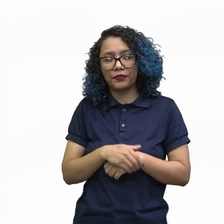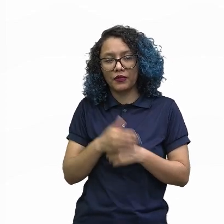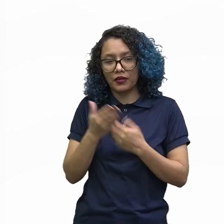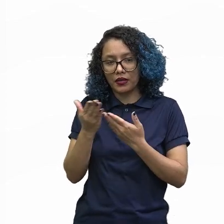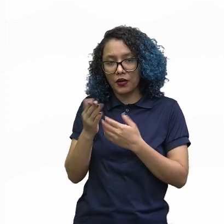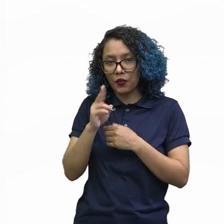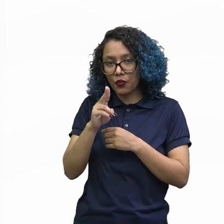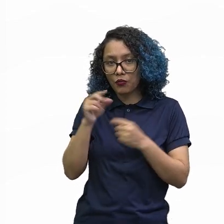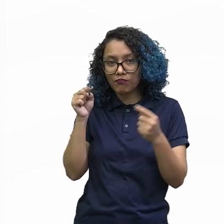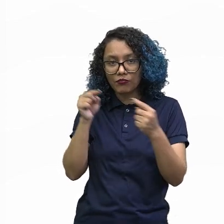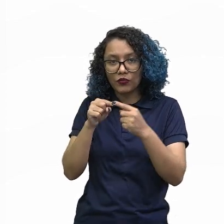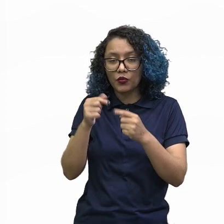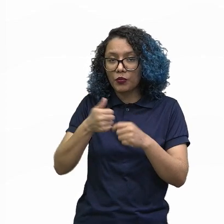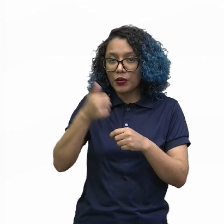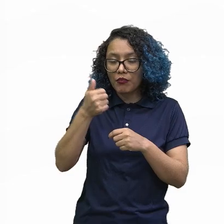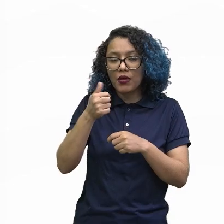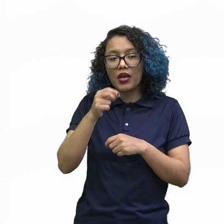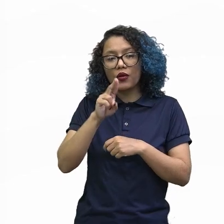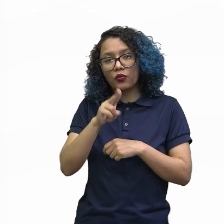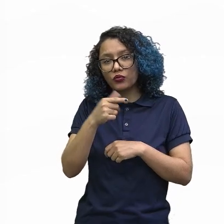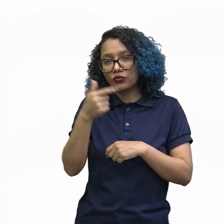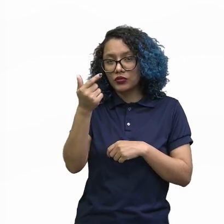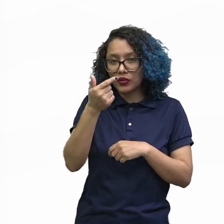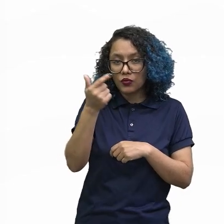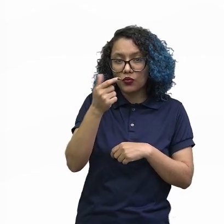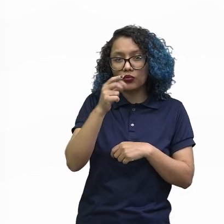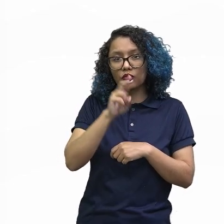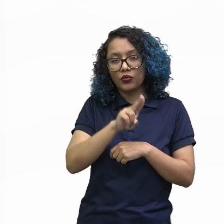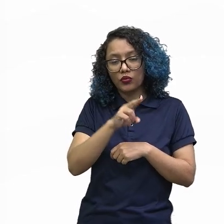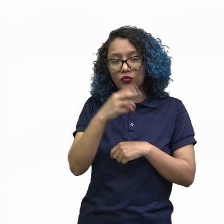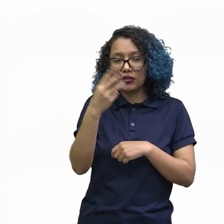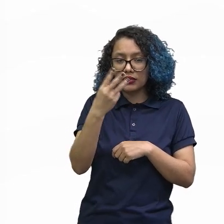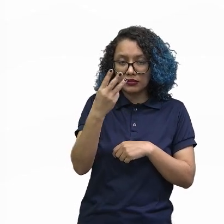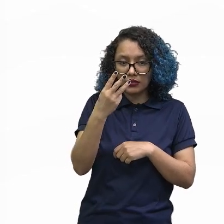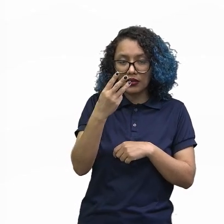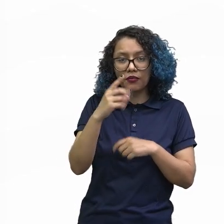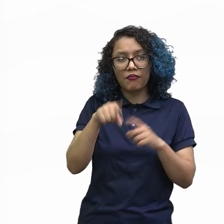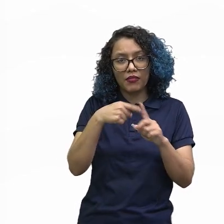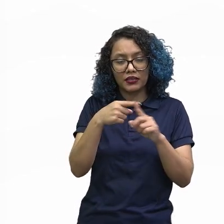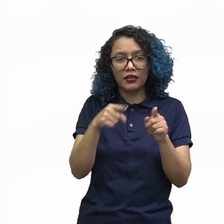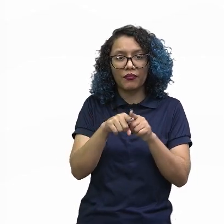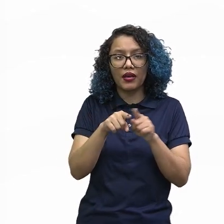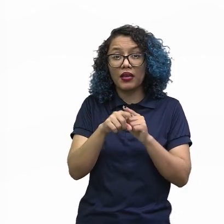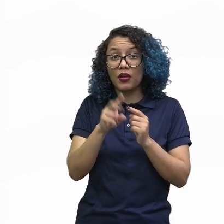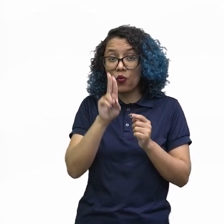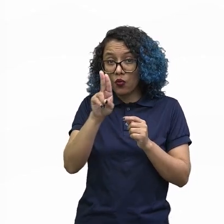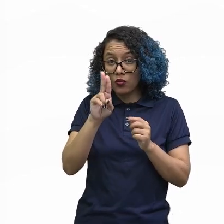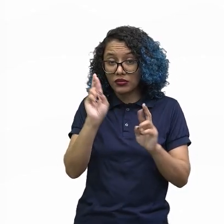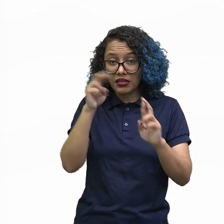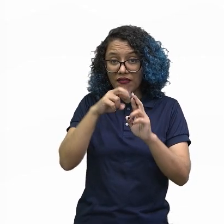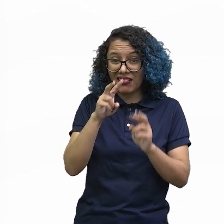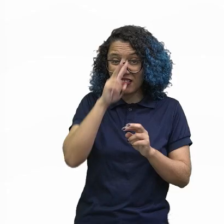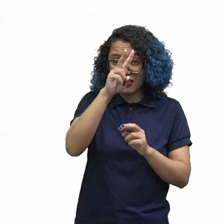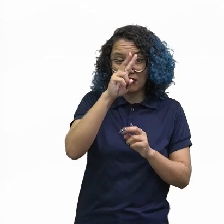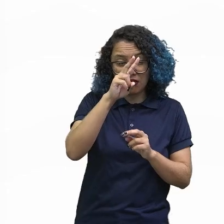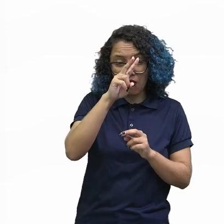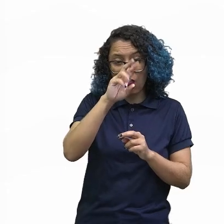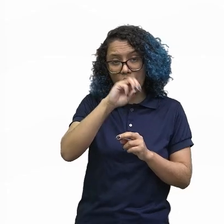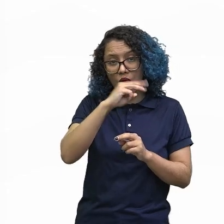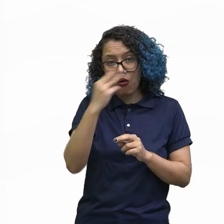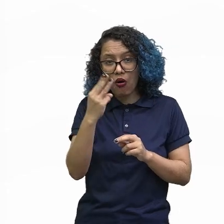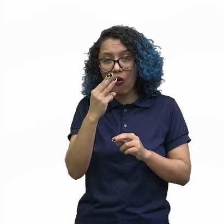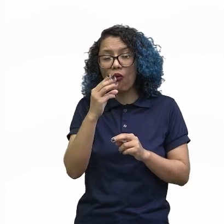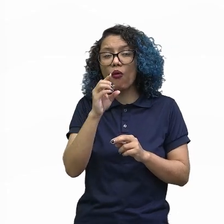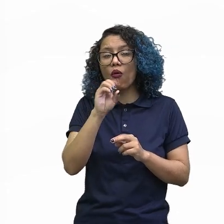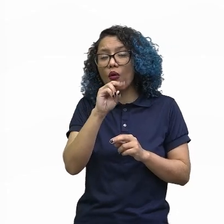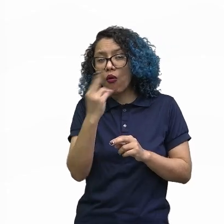do primeiro gerador, mais o U do segundo gerador, mais a tensão, né, porque tensão, o U é a tensão, ou diferença de potencial,